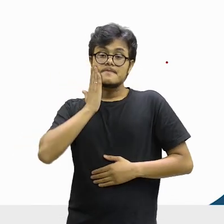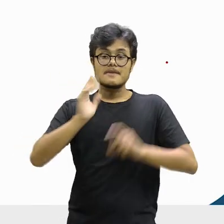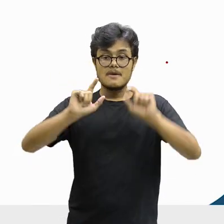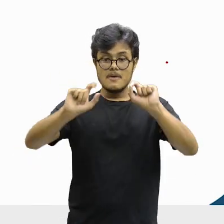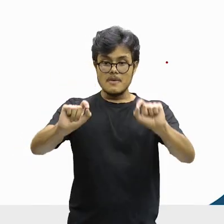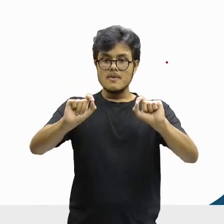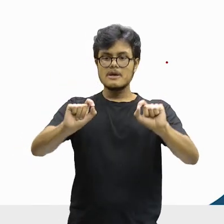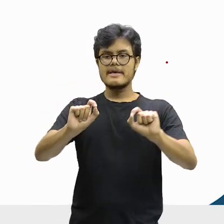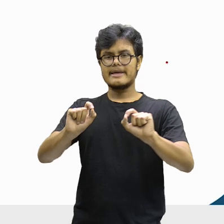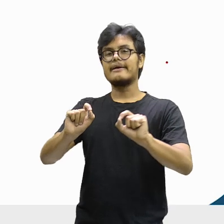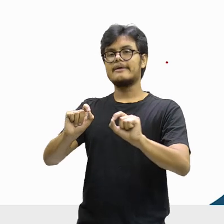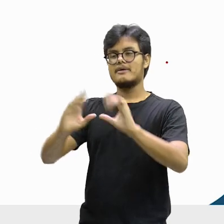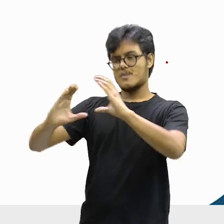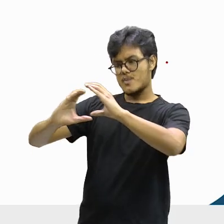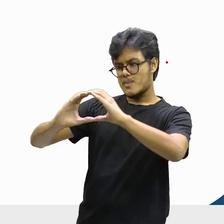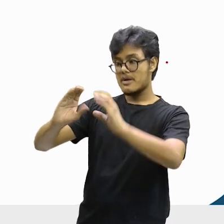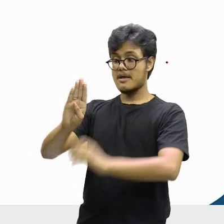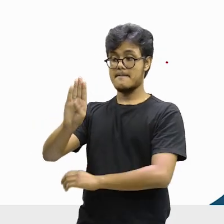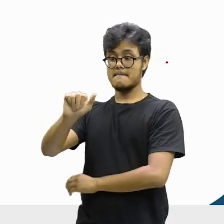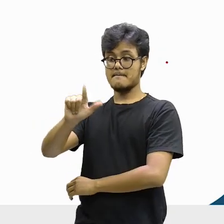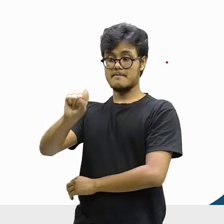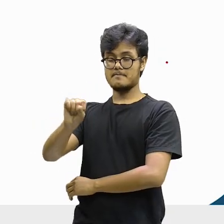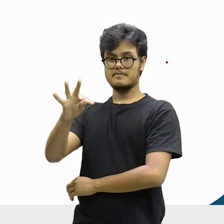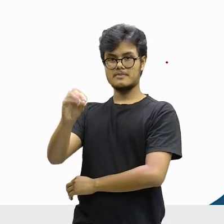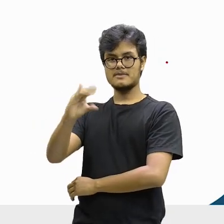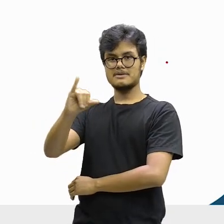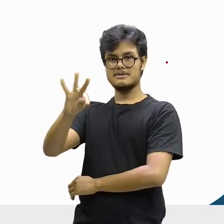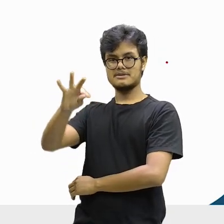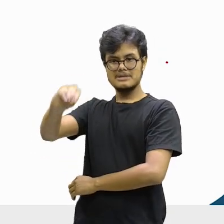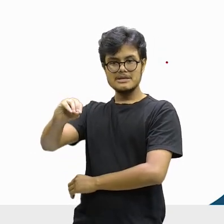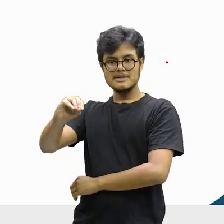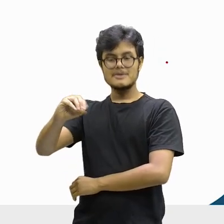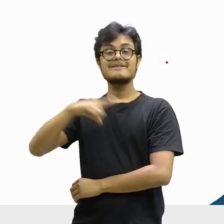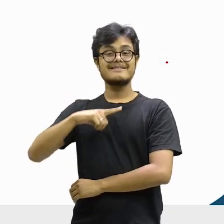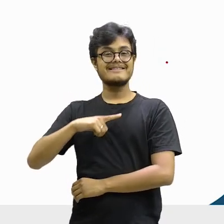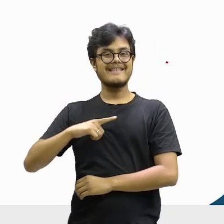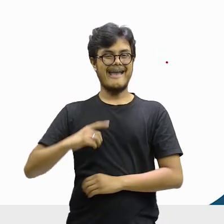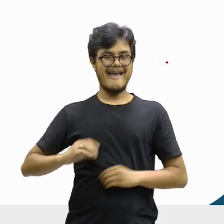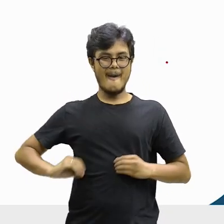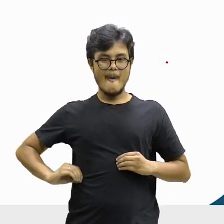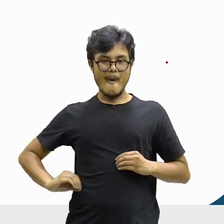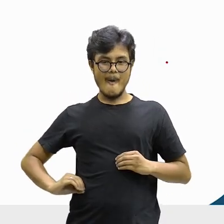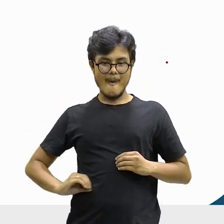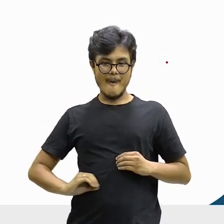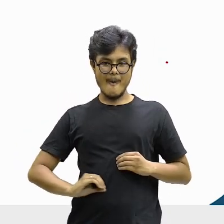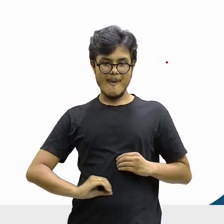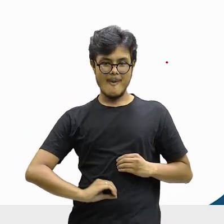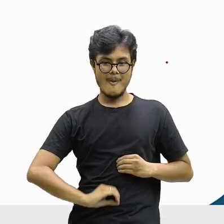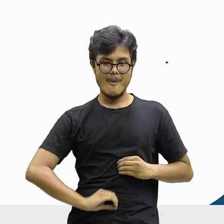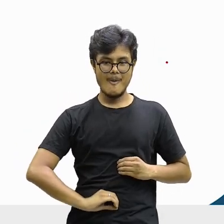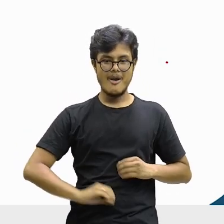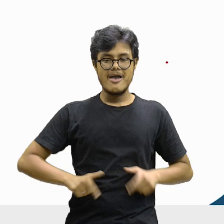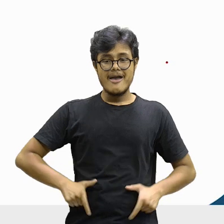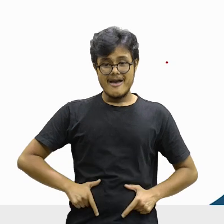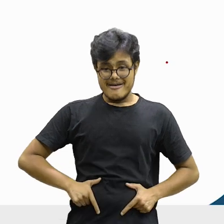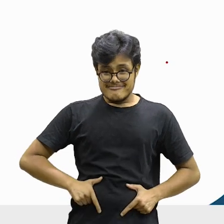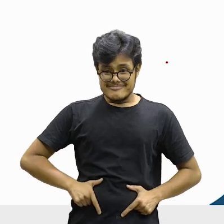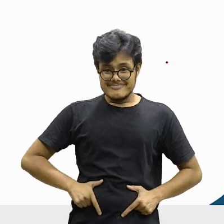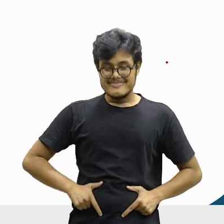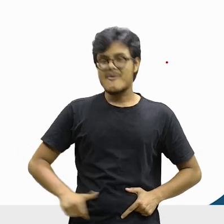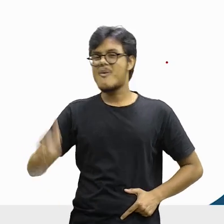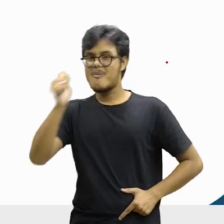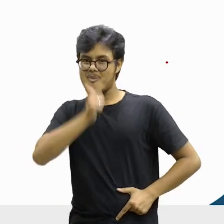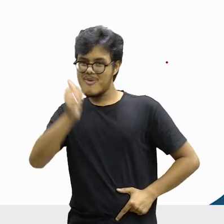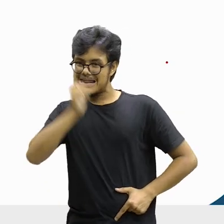é esse blastocisto que chega ao útero de uma mulher, é o que está chegando lá? Está vendo o que está chegando lá no útero? Muito bem. Então